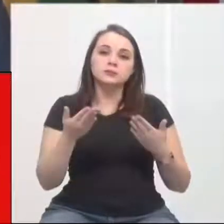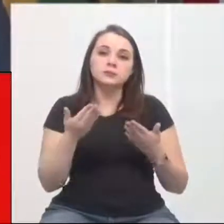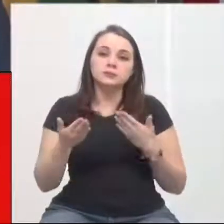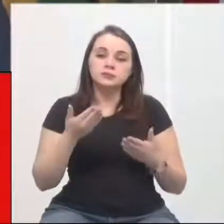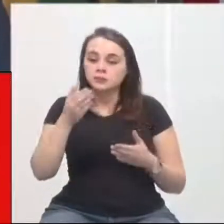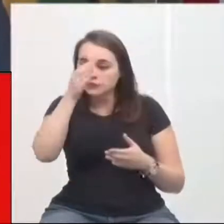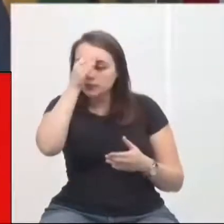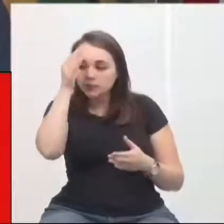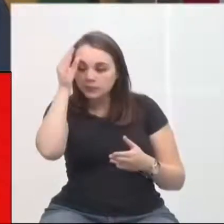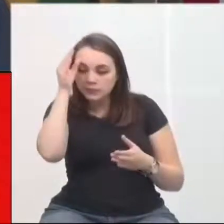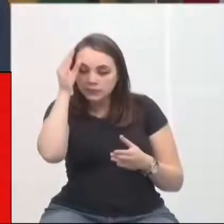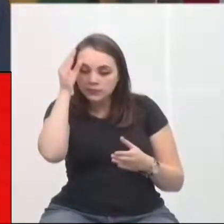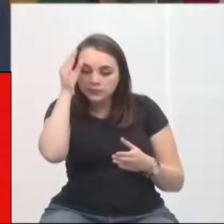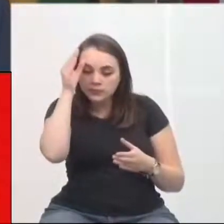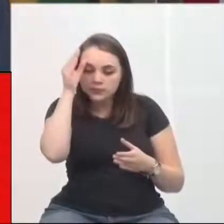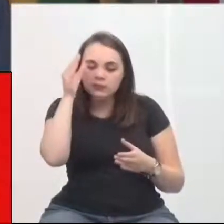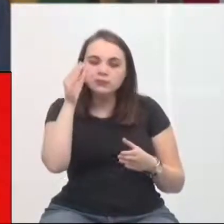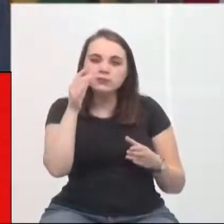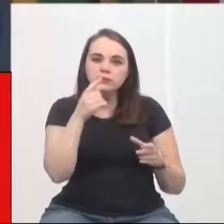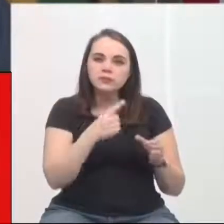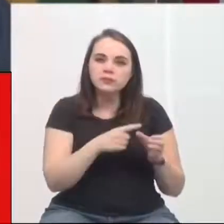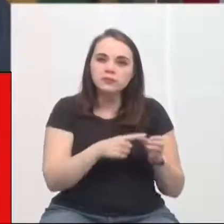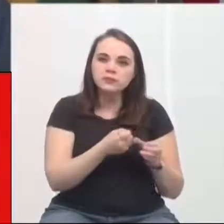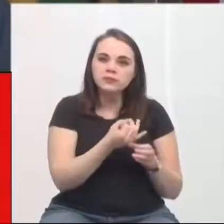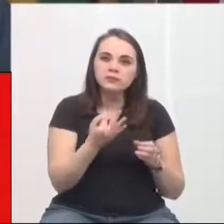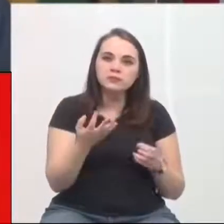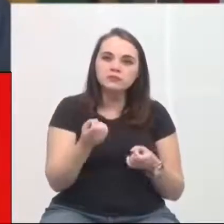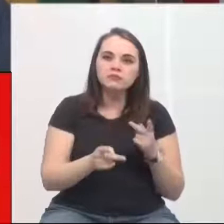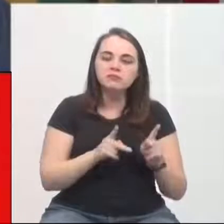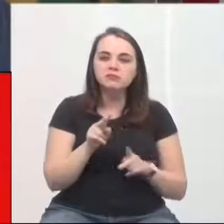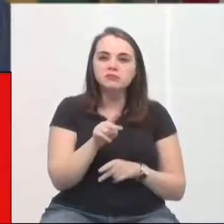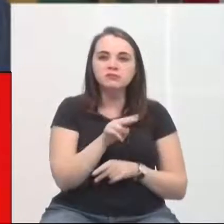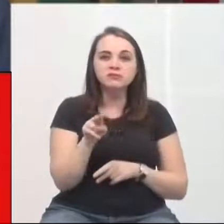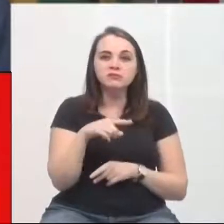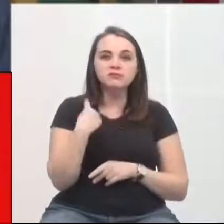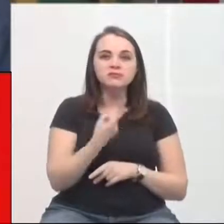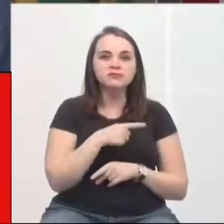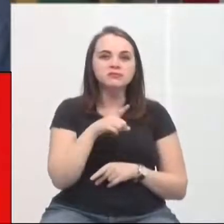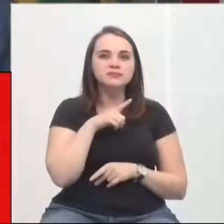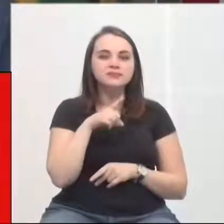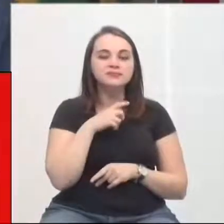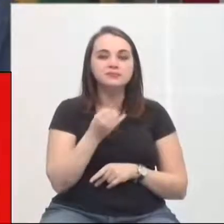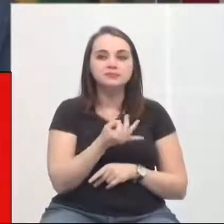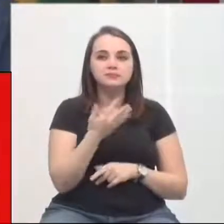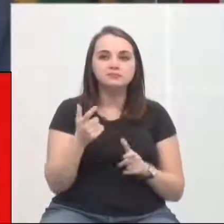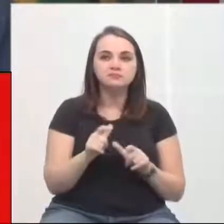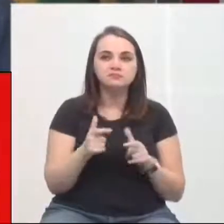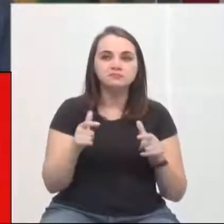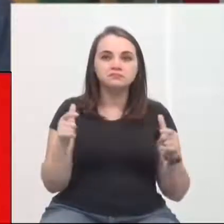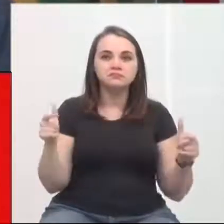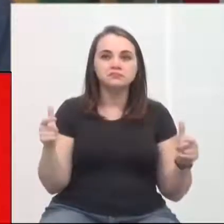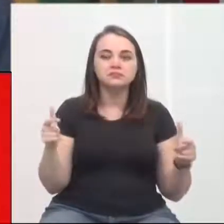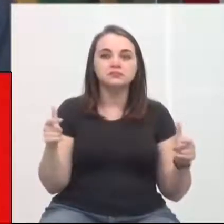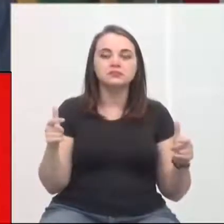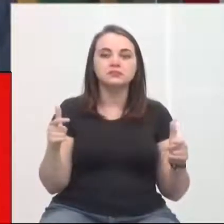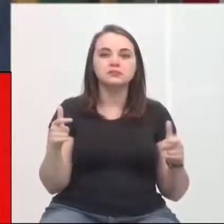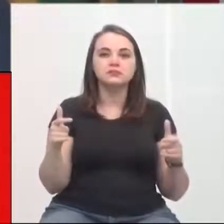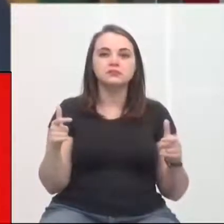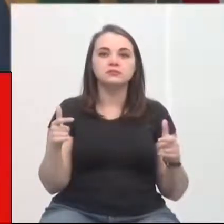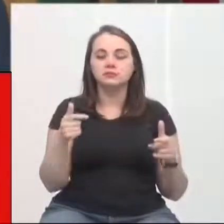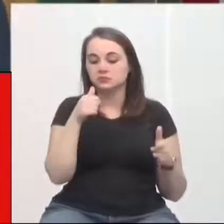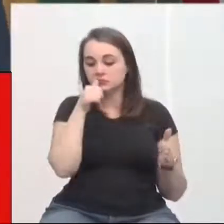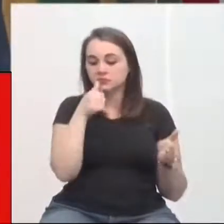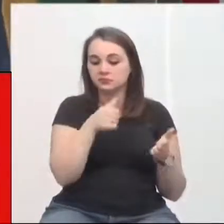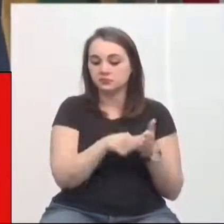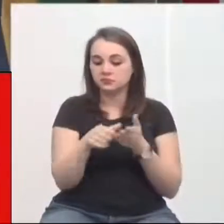com os municípios de mesma população, há um exagero, uma quantidade muito grande de cartas-convite, em